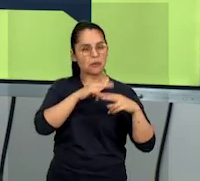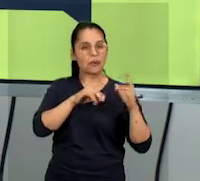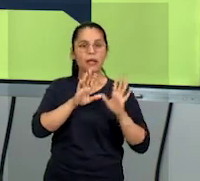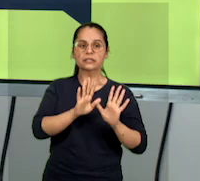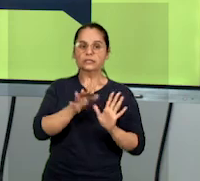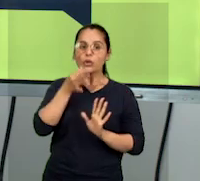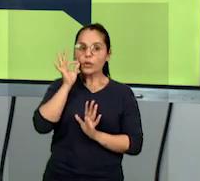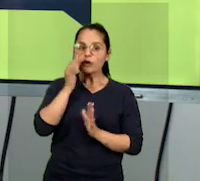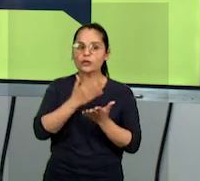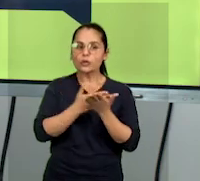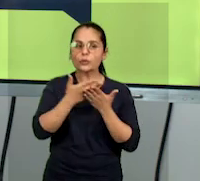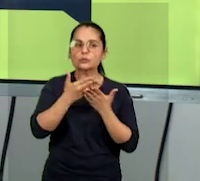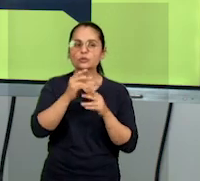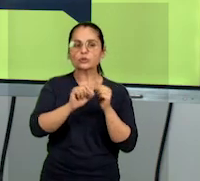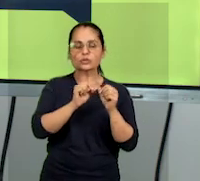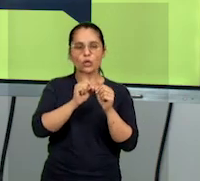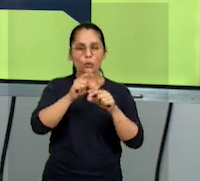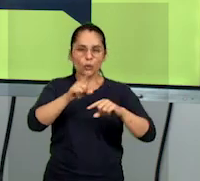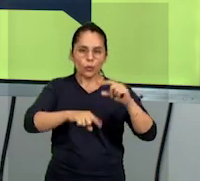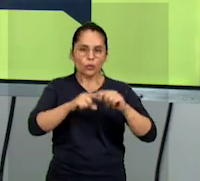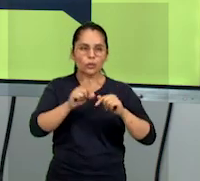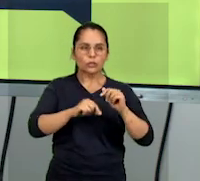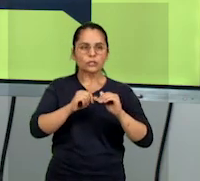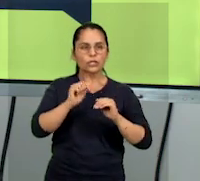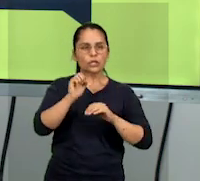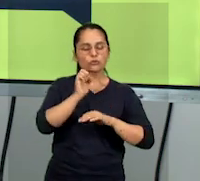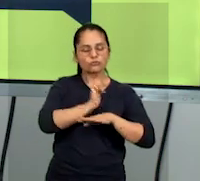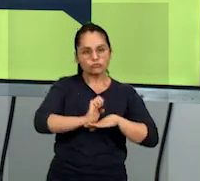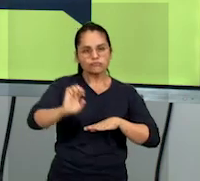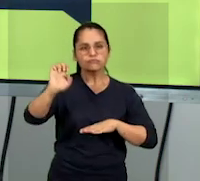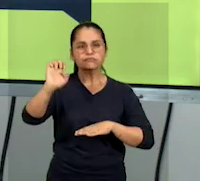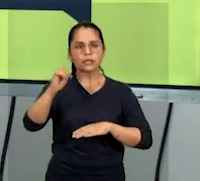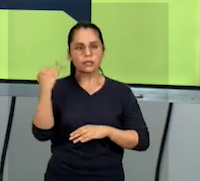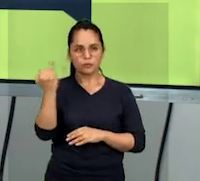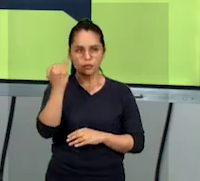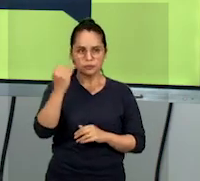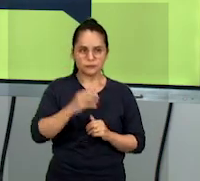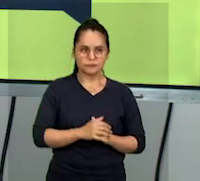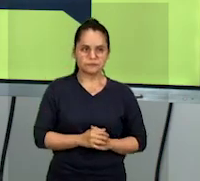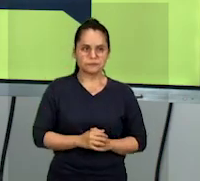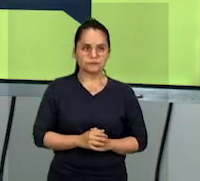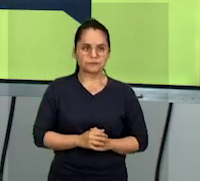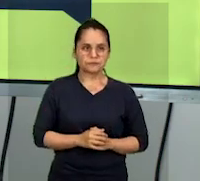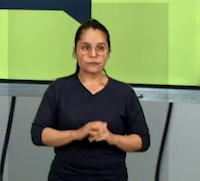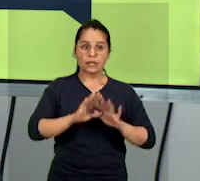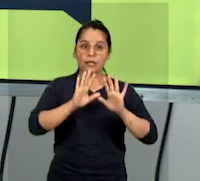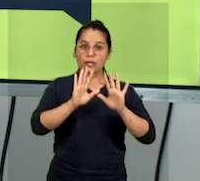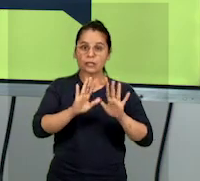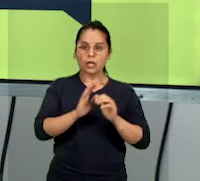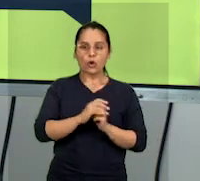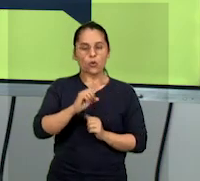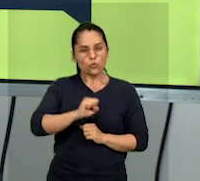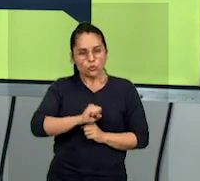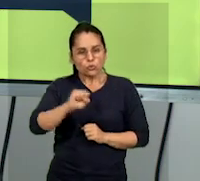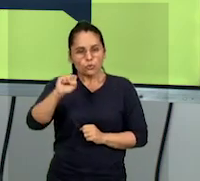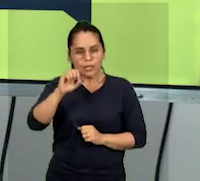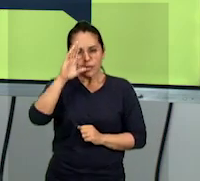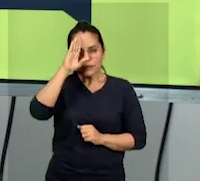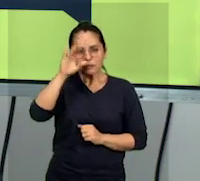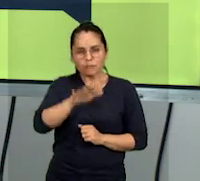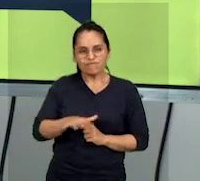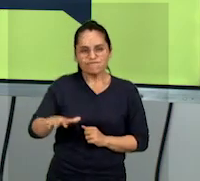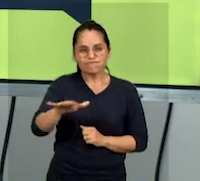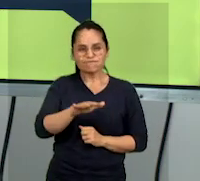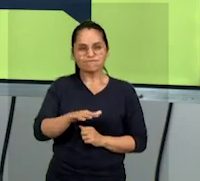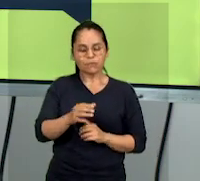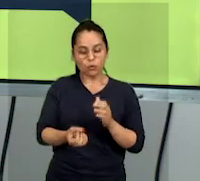café passou a ser um produto de exportação muito importante no período. O Sudeste foi a principal região